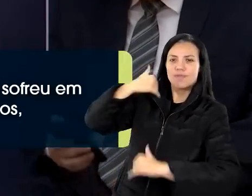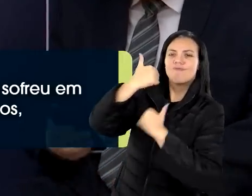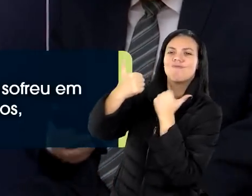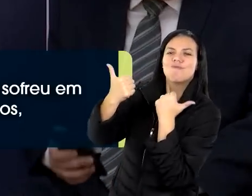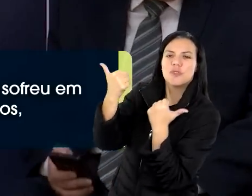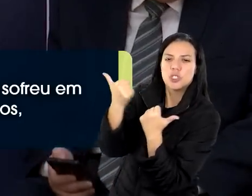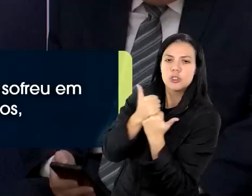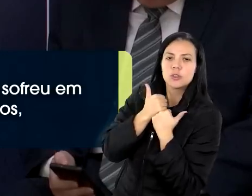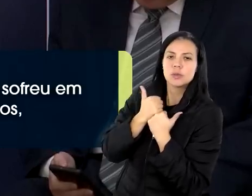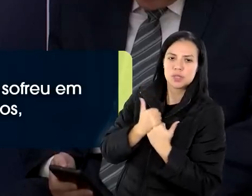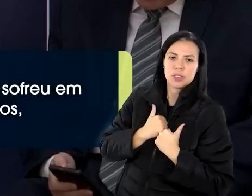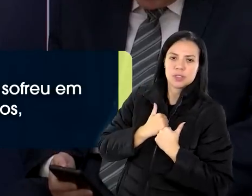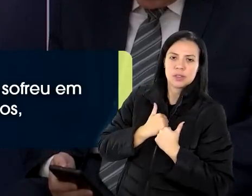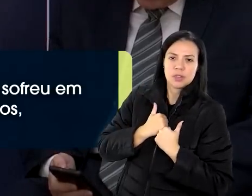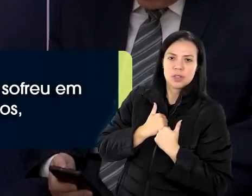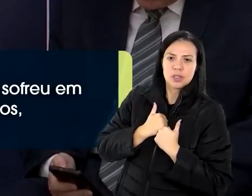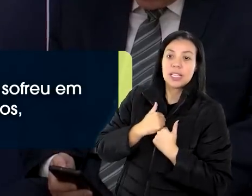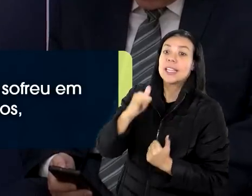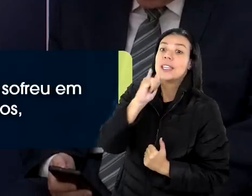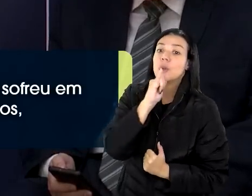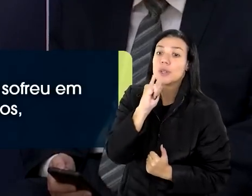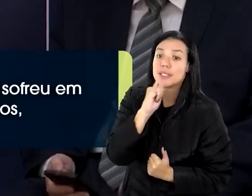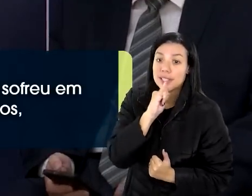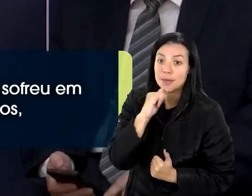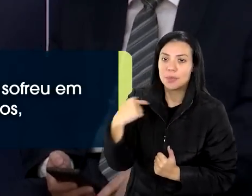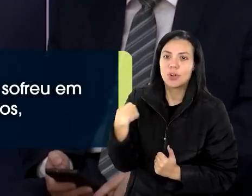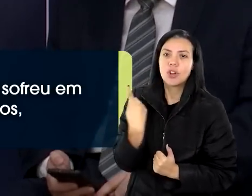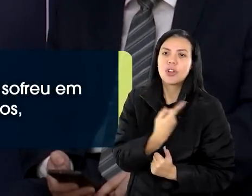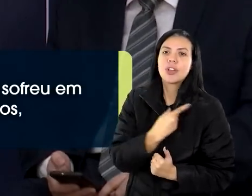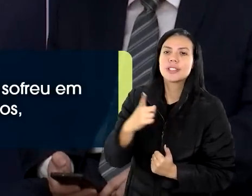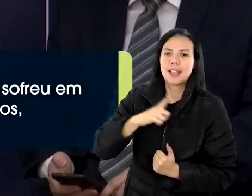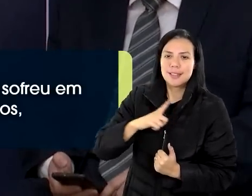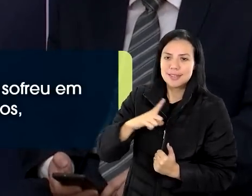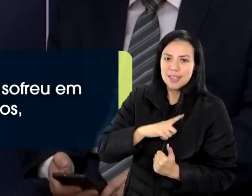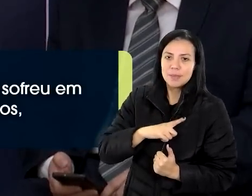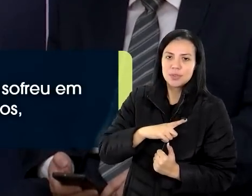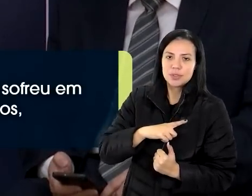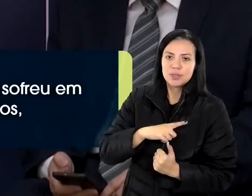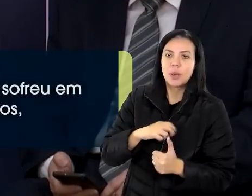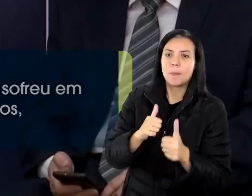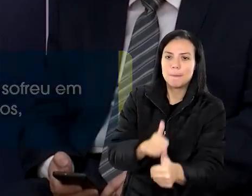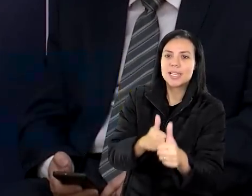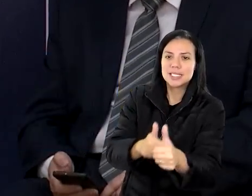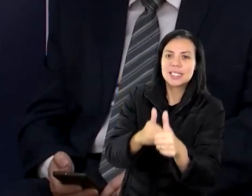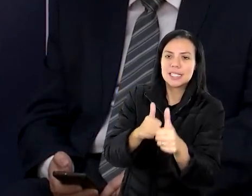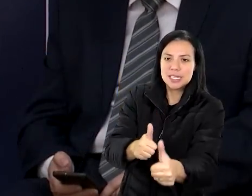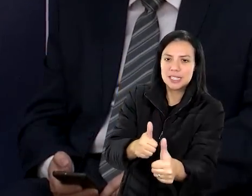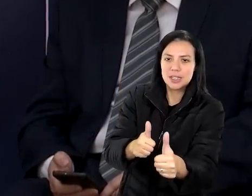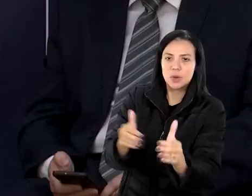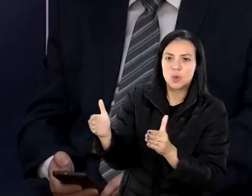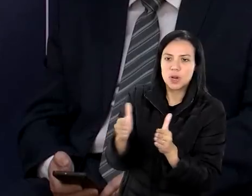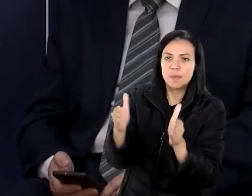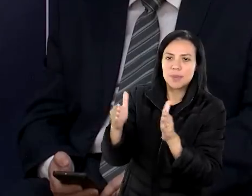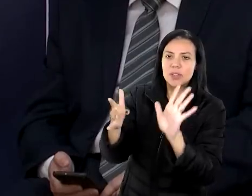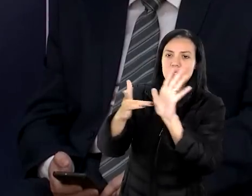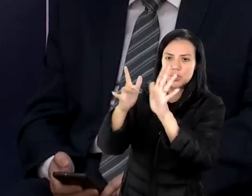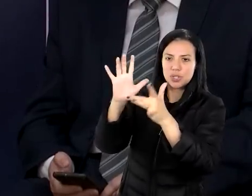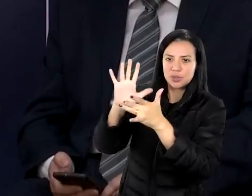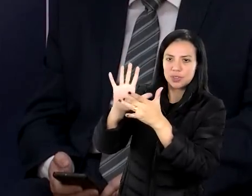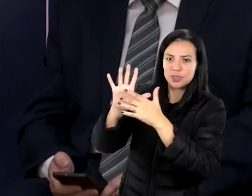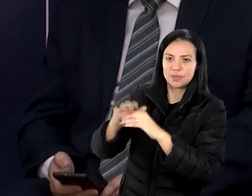deixando exemplo para seguirdes os seus passos. Presta atenção, deixando-vos exemplo. No